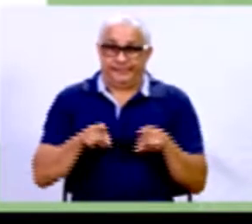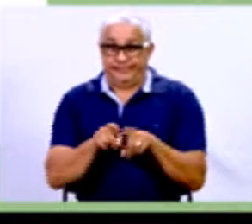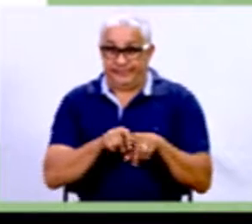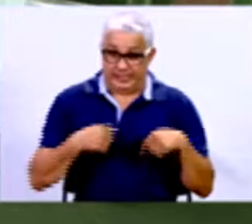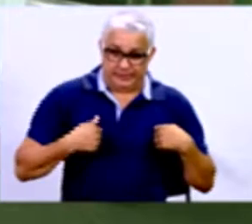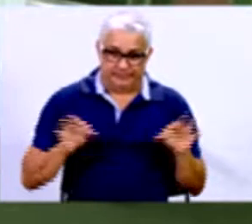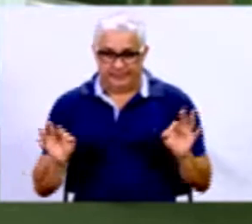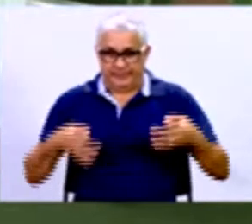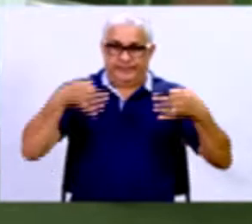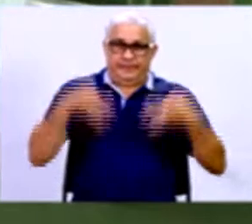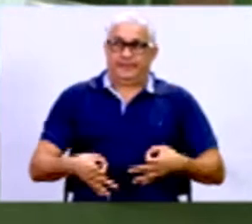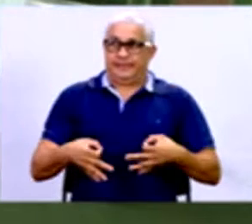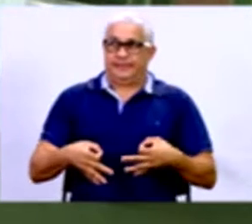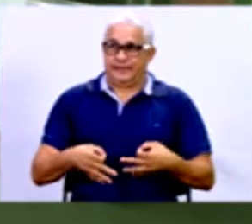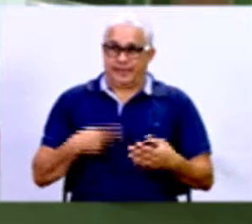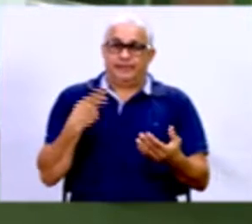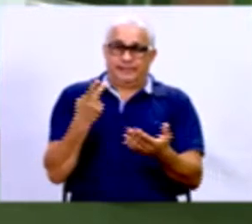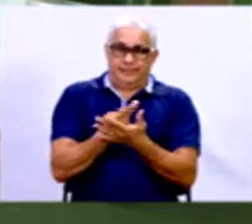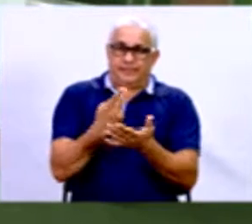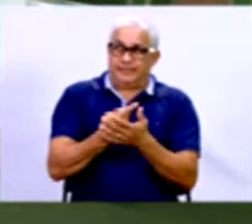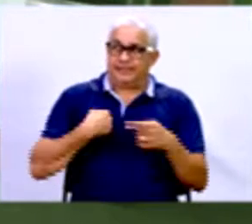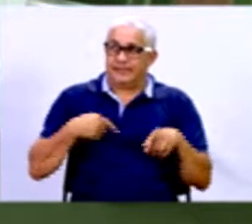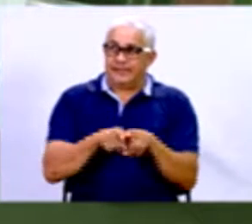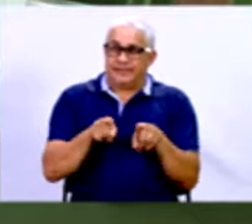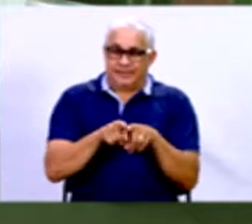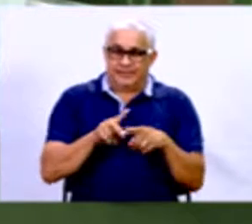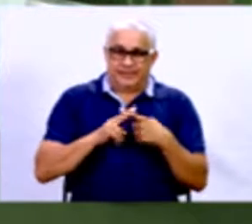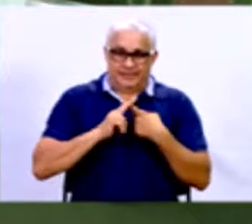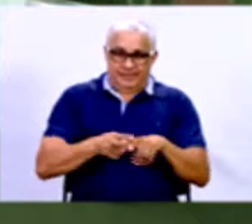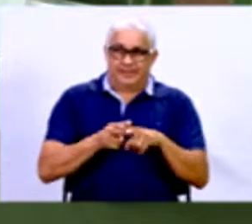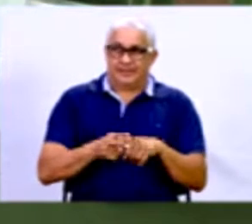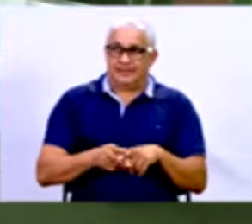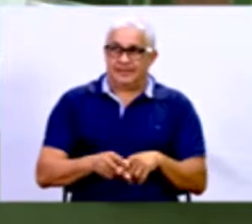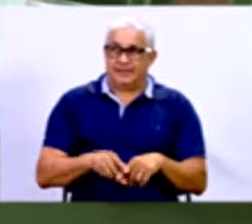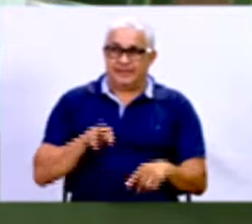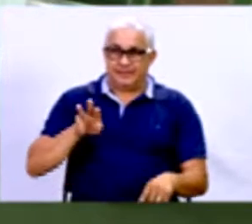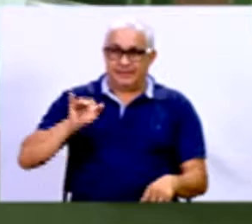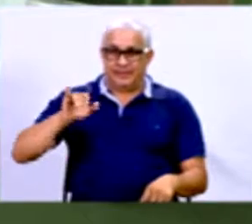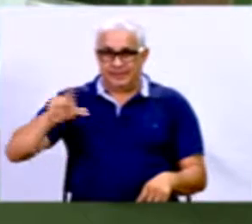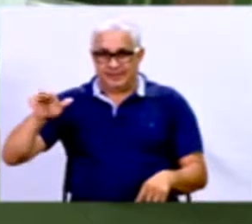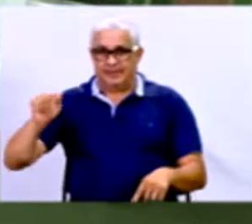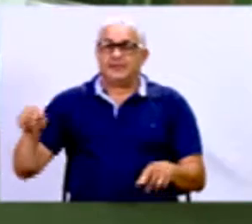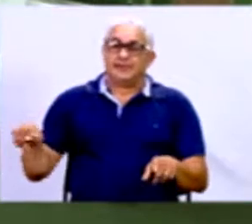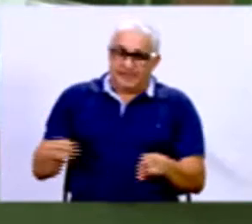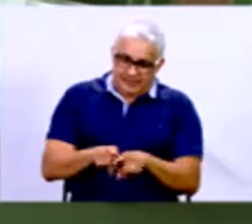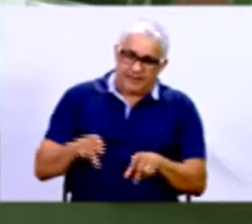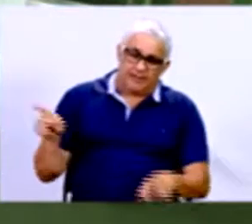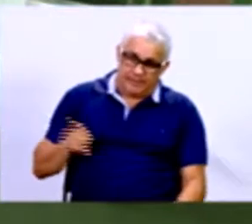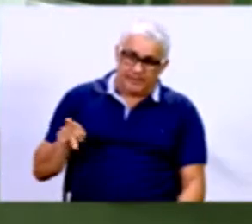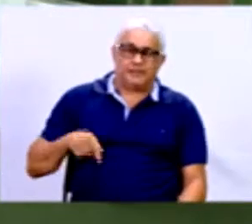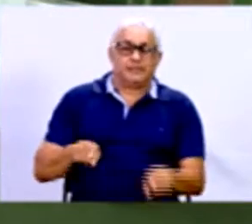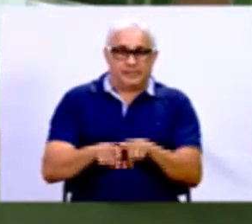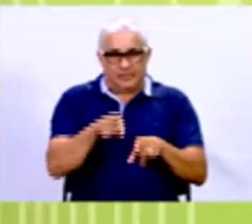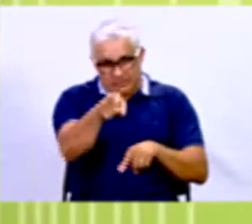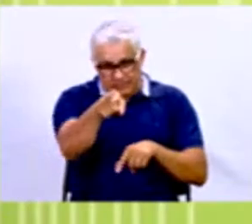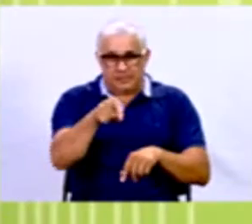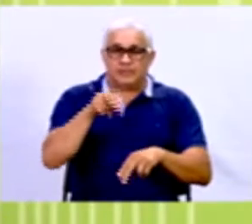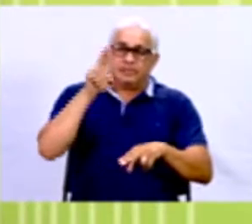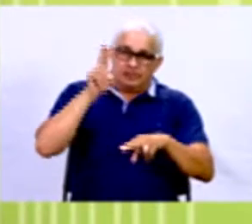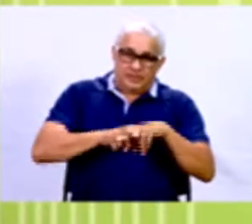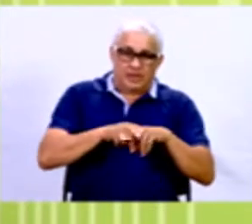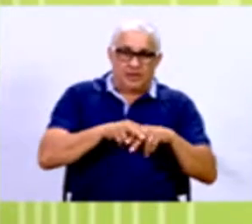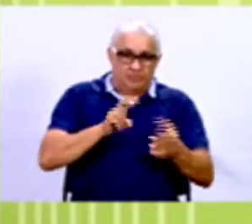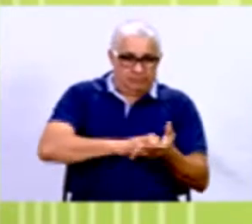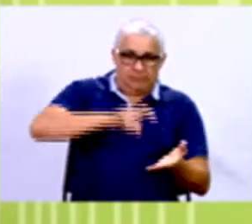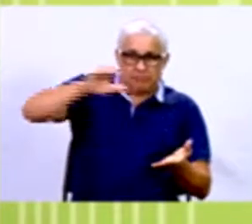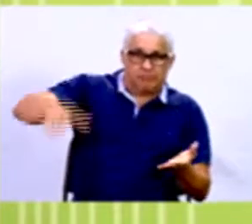na postura errada aqui. Vou até me consertar. O professor Willis também consertou. Conserta você que tá aí sentado de forma errada. Às vezes trabalhou o dia inteiro, agora